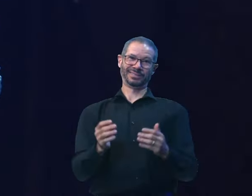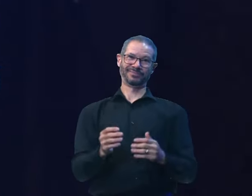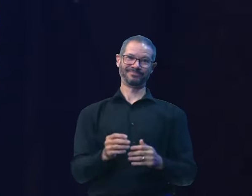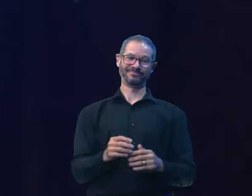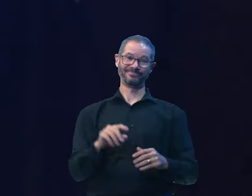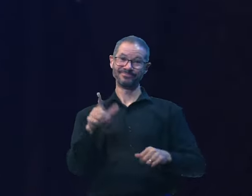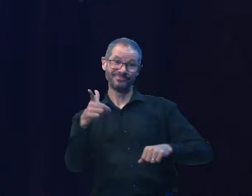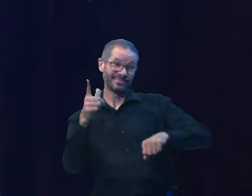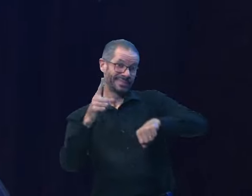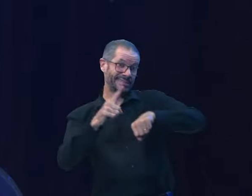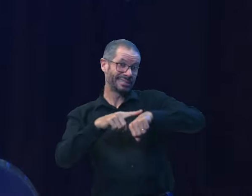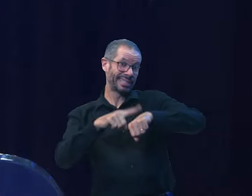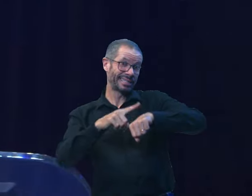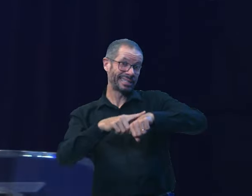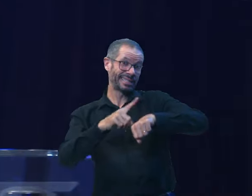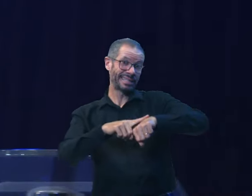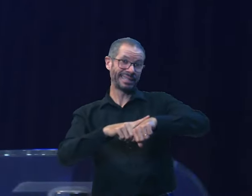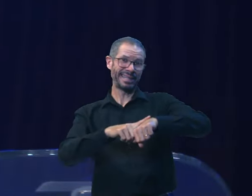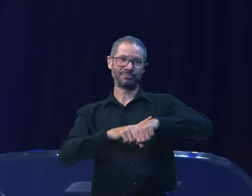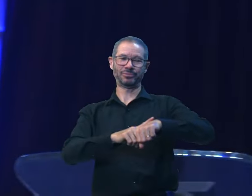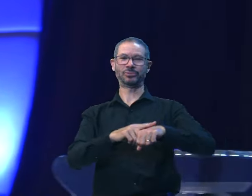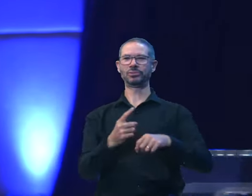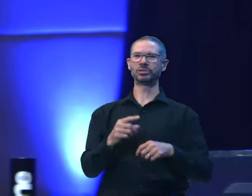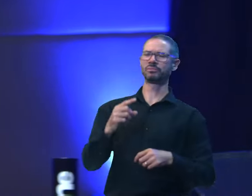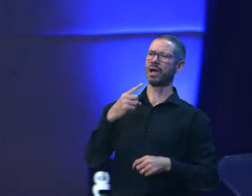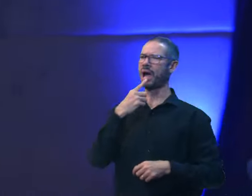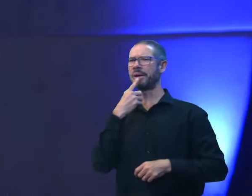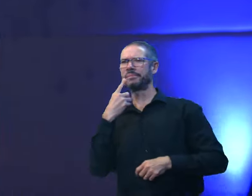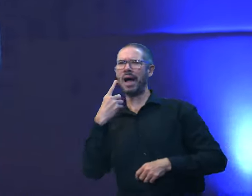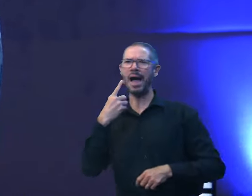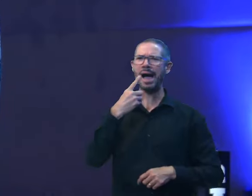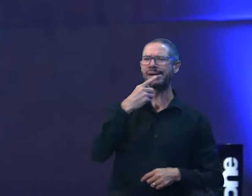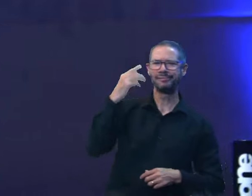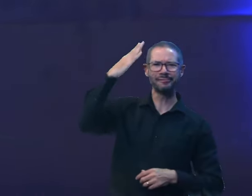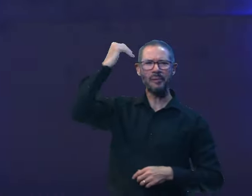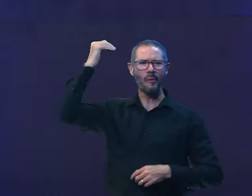Não dá tempo de colocar uma Gabriela Rocha.